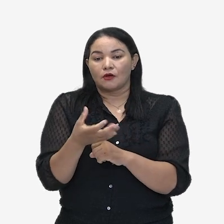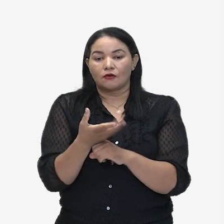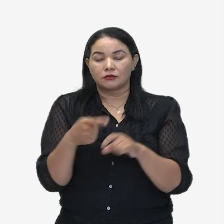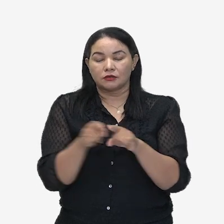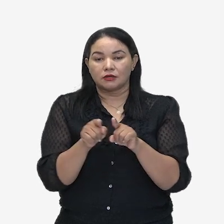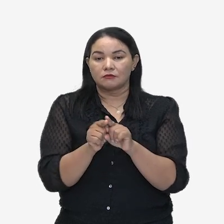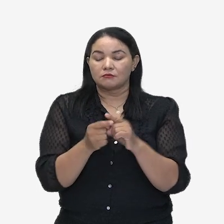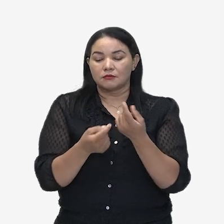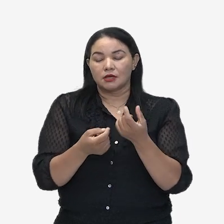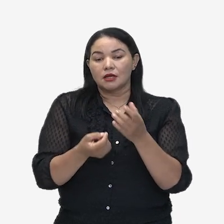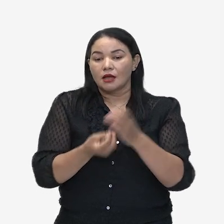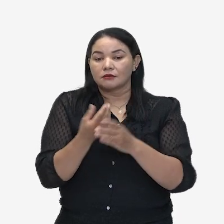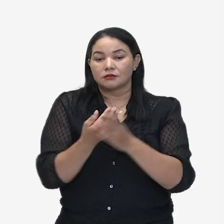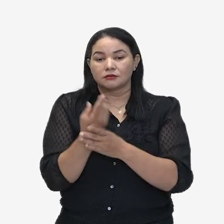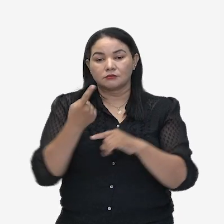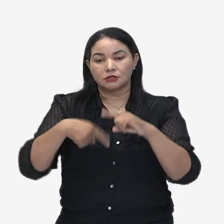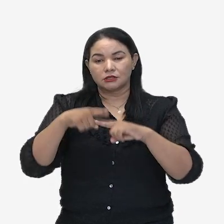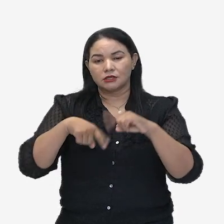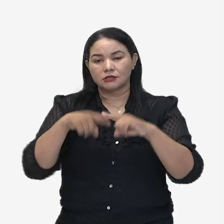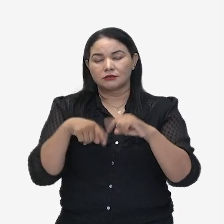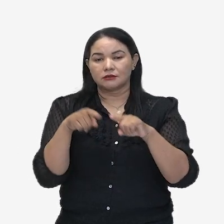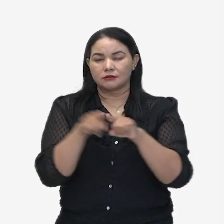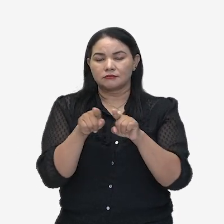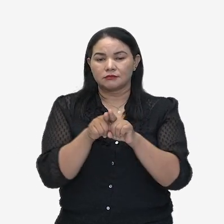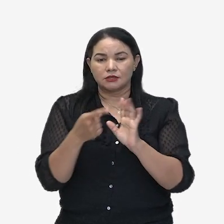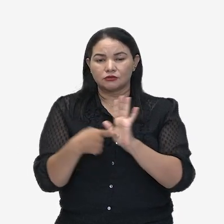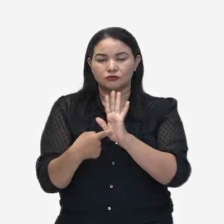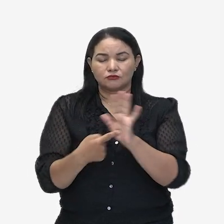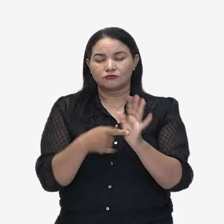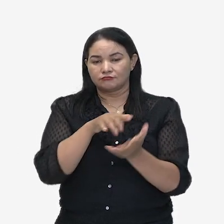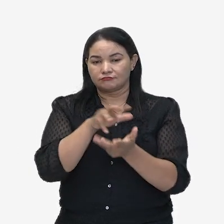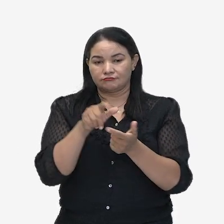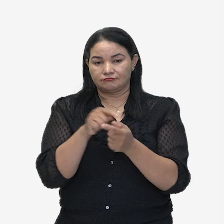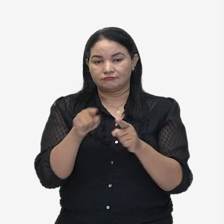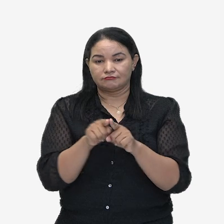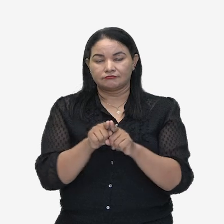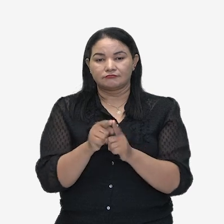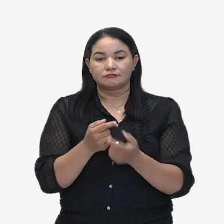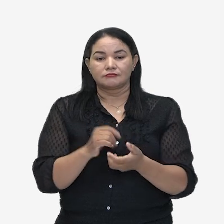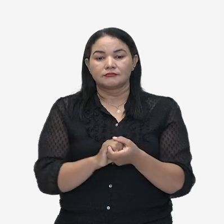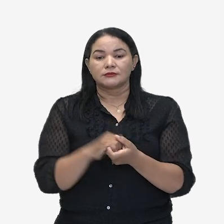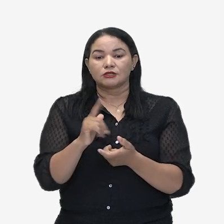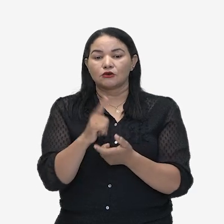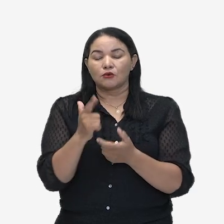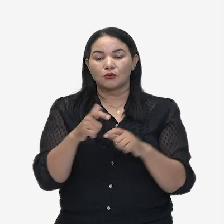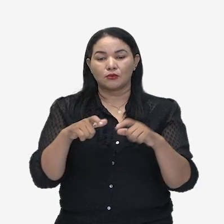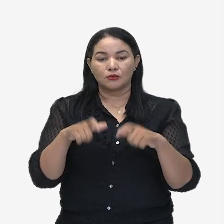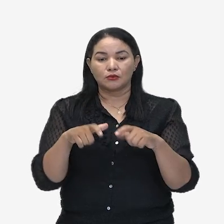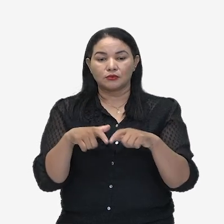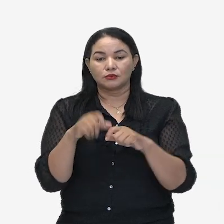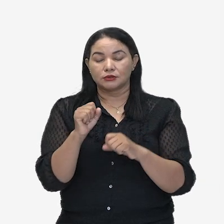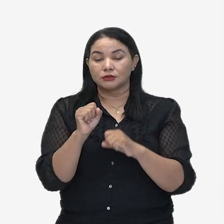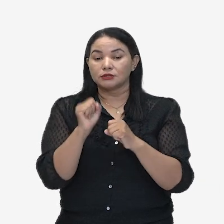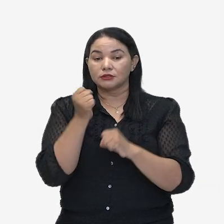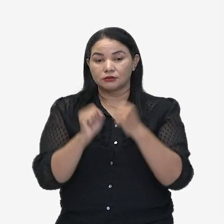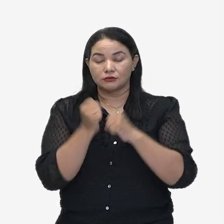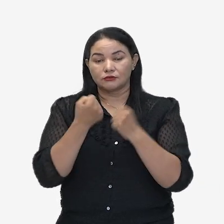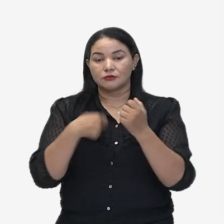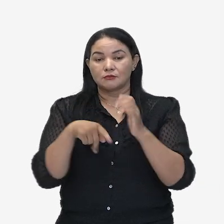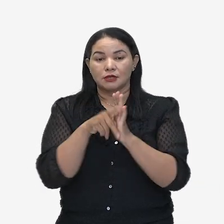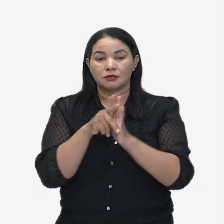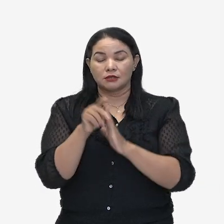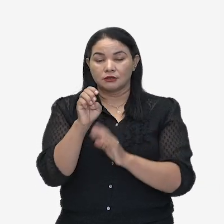de produção e melhorar a competitividade global. Os parques industriais de muitos países da